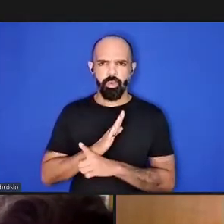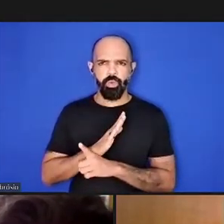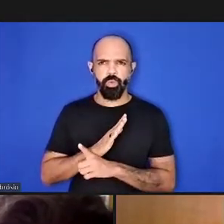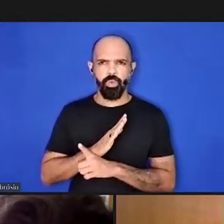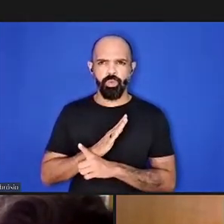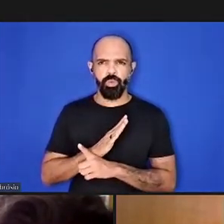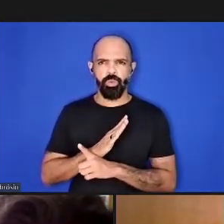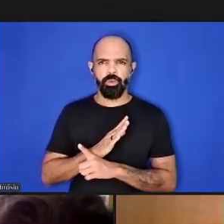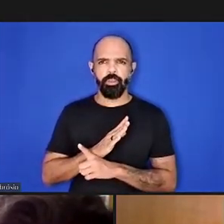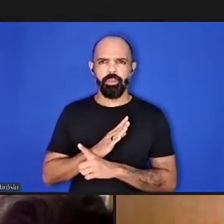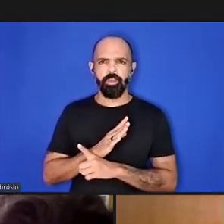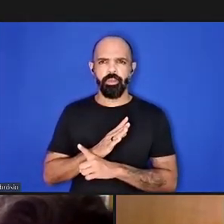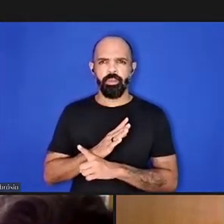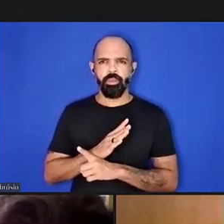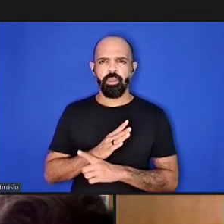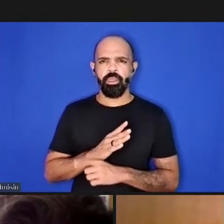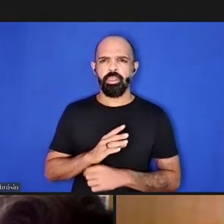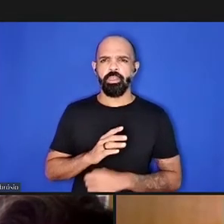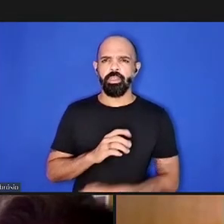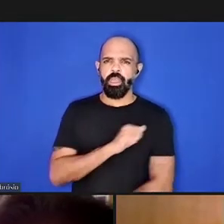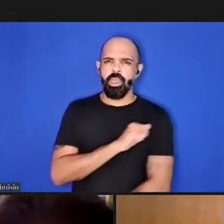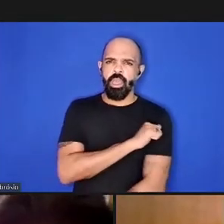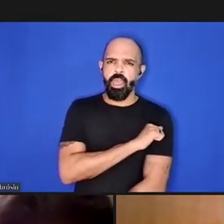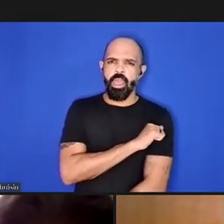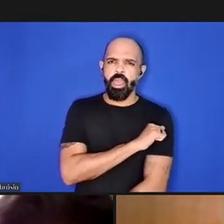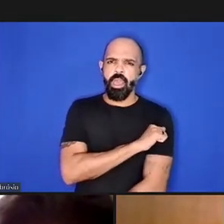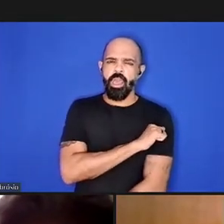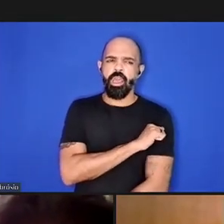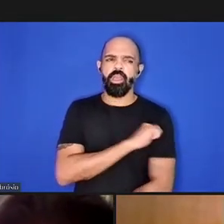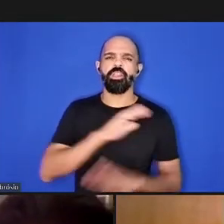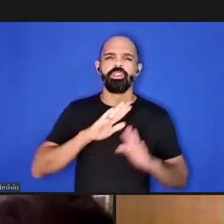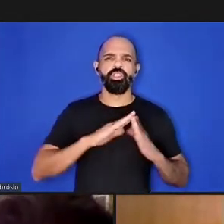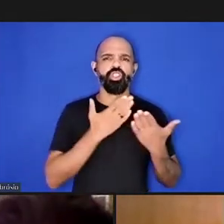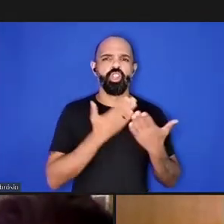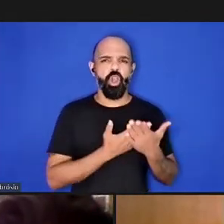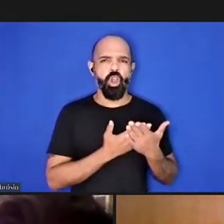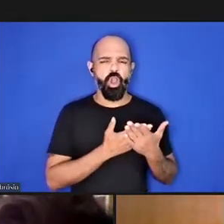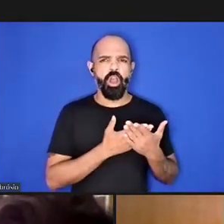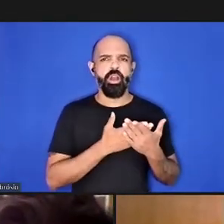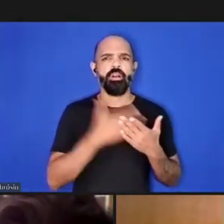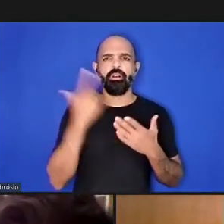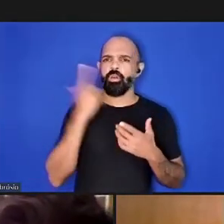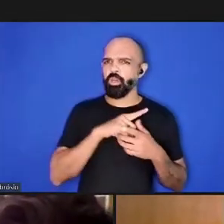Se alunos de escolas conseguem visitar o museu.